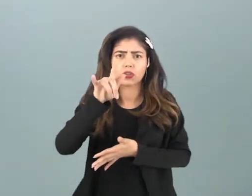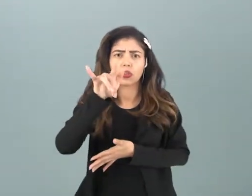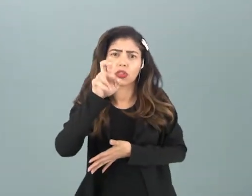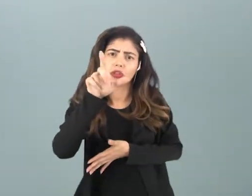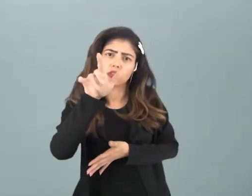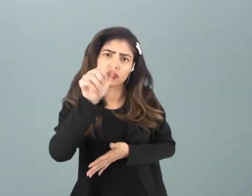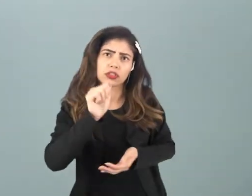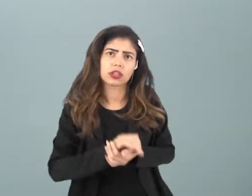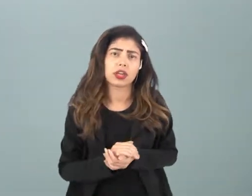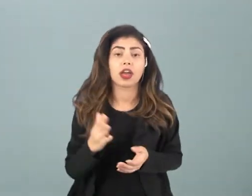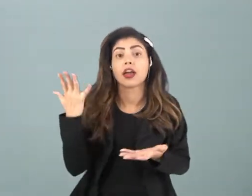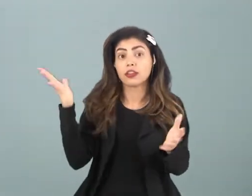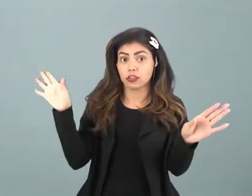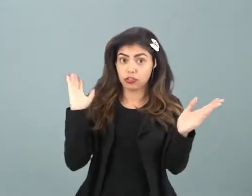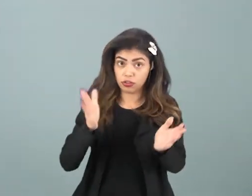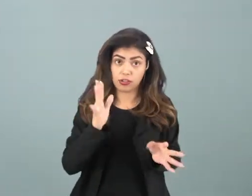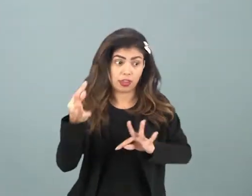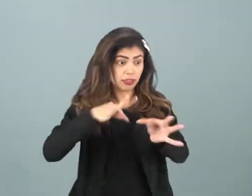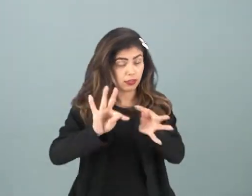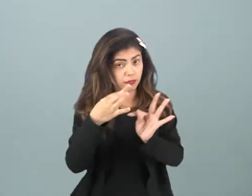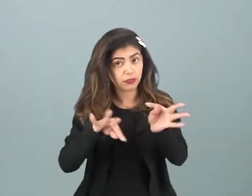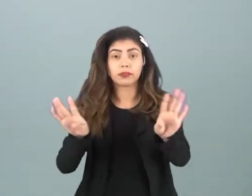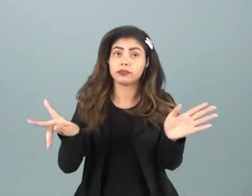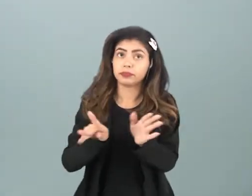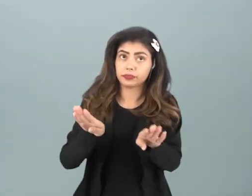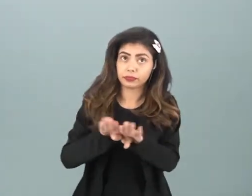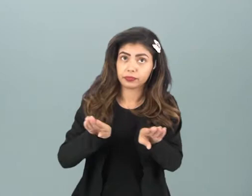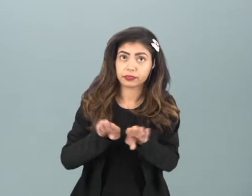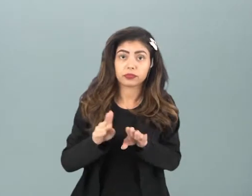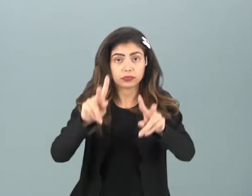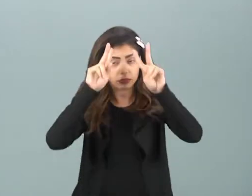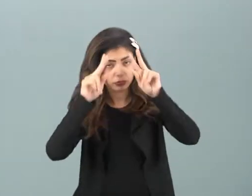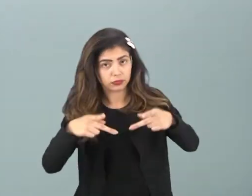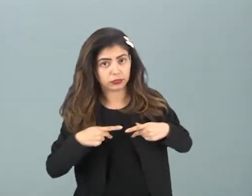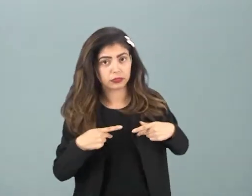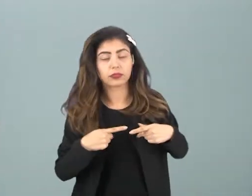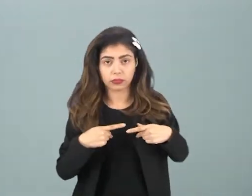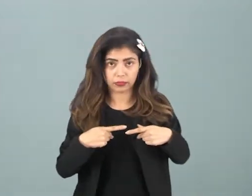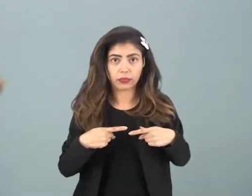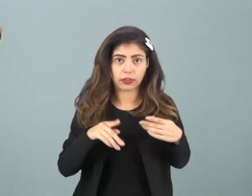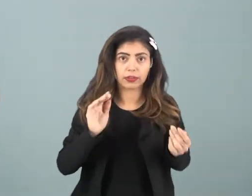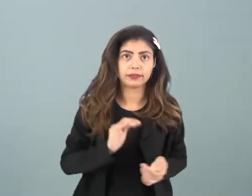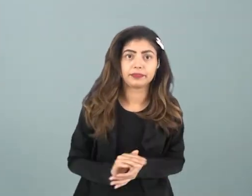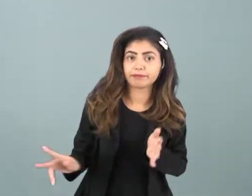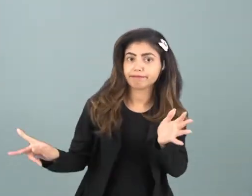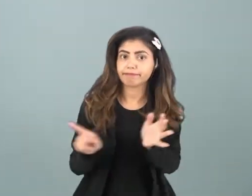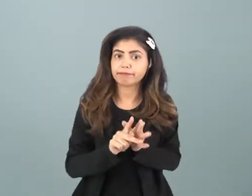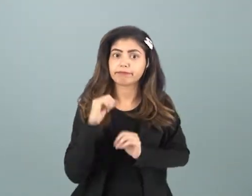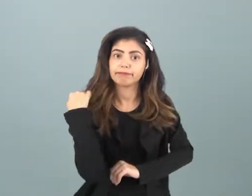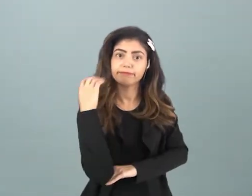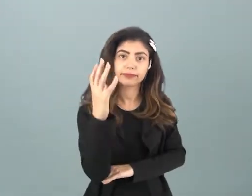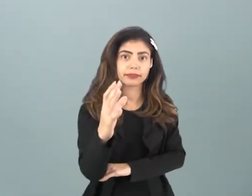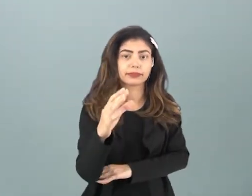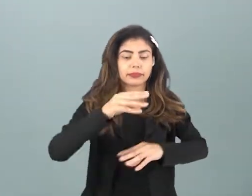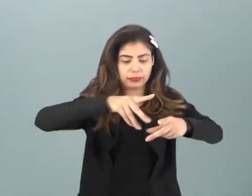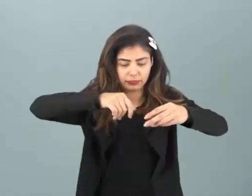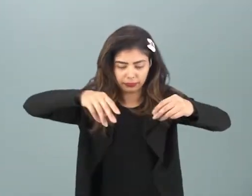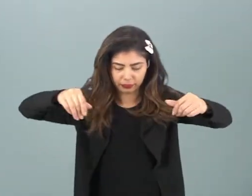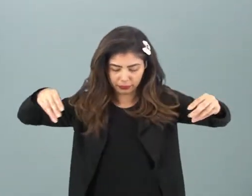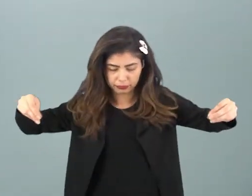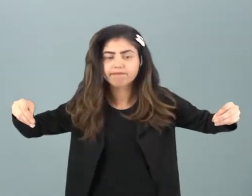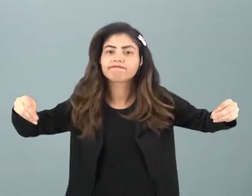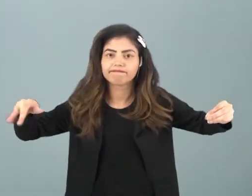possível fazer, graças à tecnologia. Até então o homem era um refém da natureza, porque plantava sem